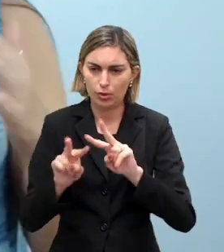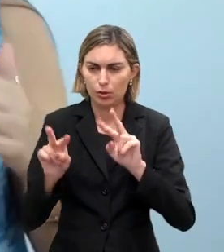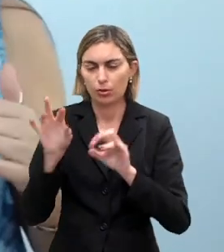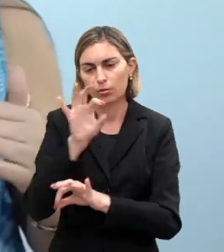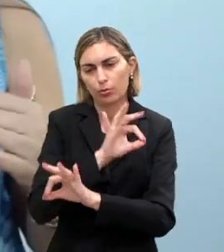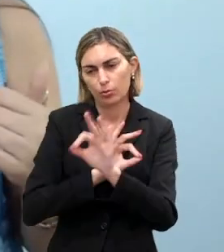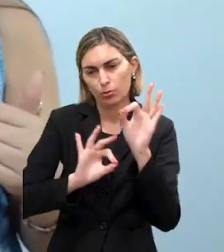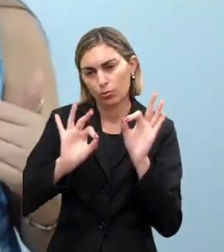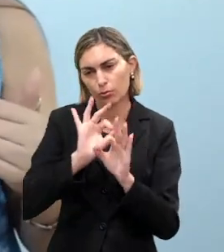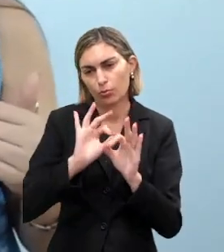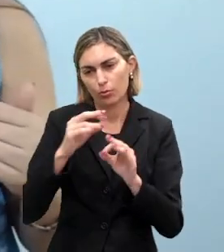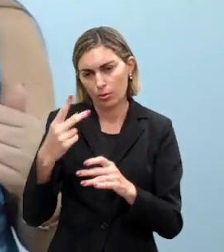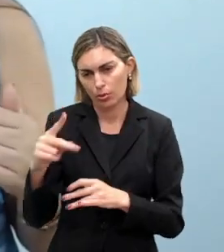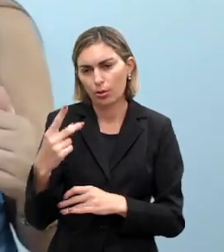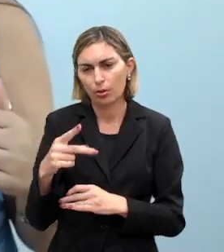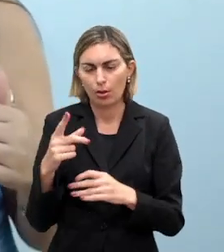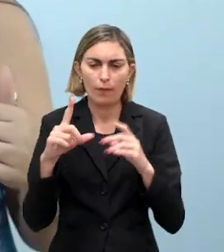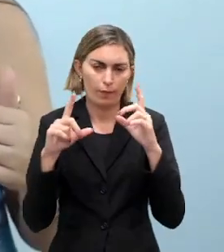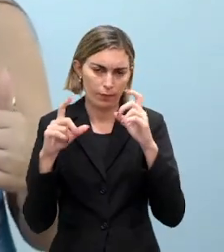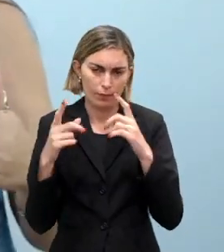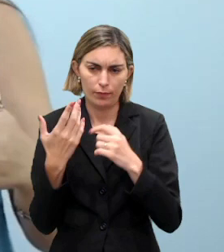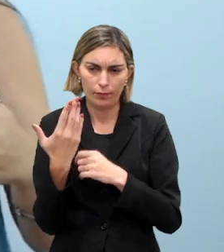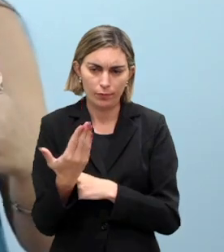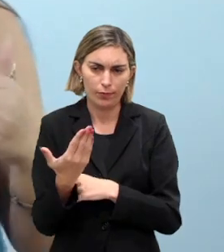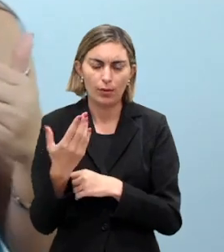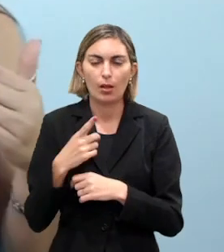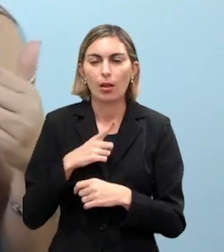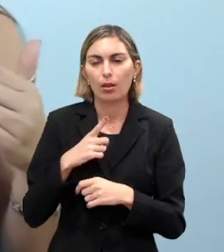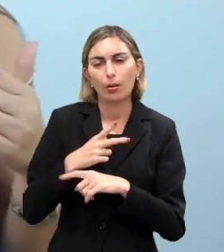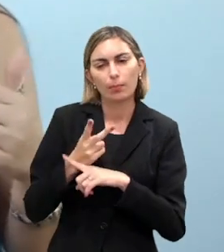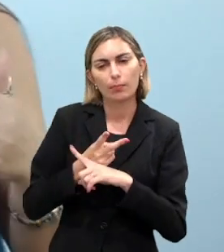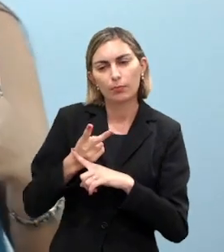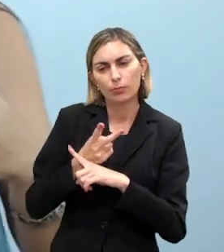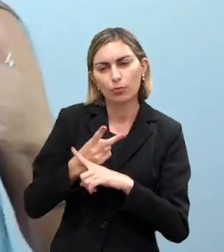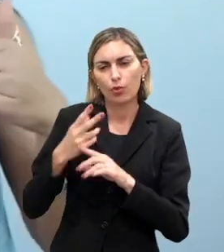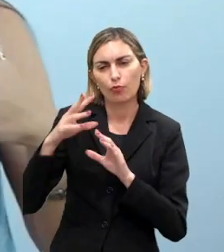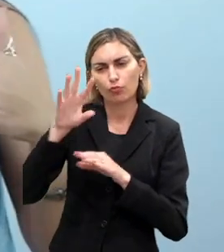construção, aí dessa forma, ele busca